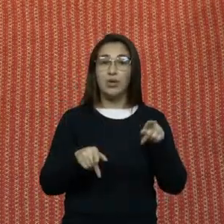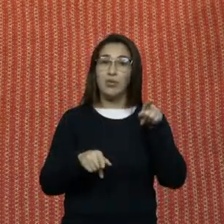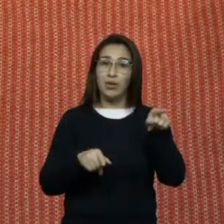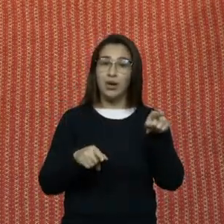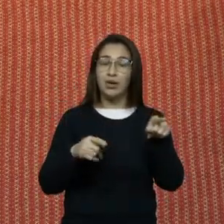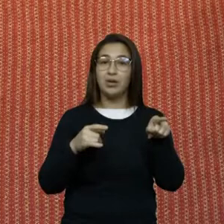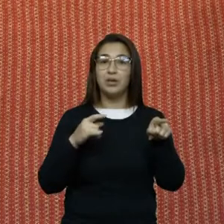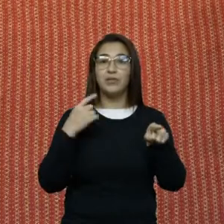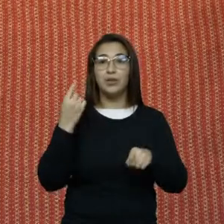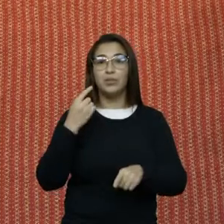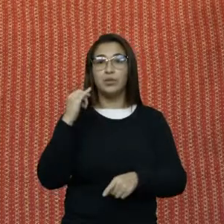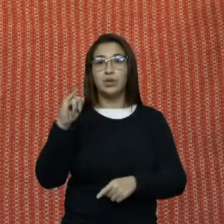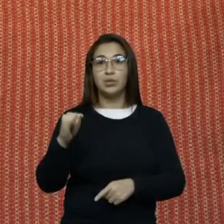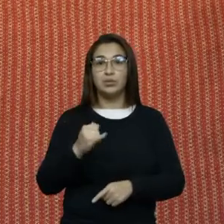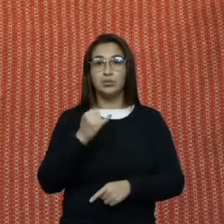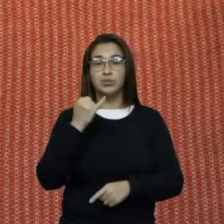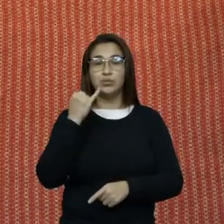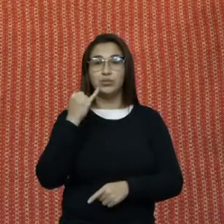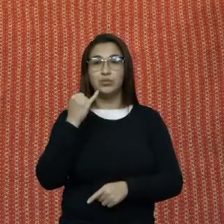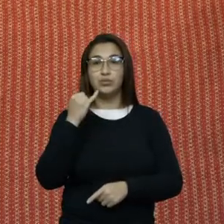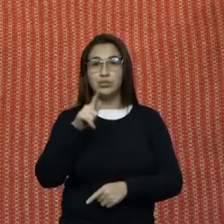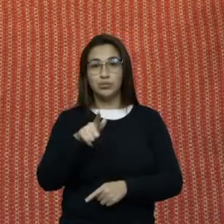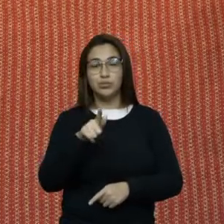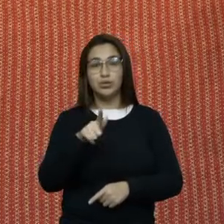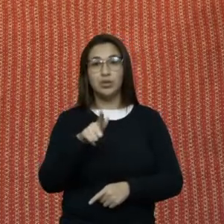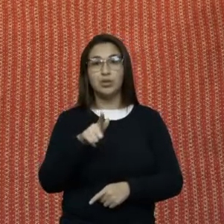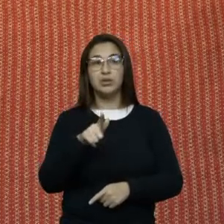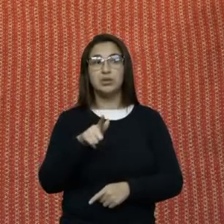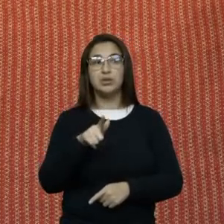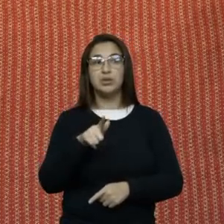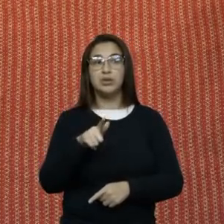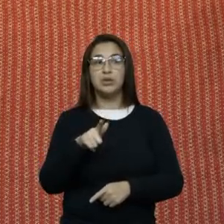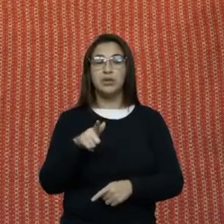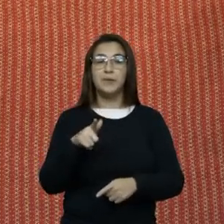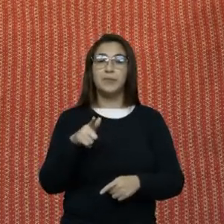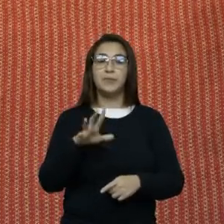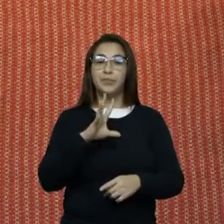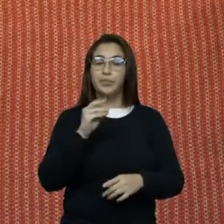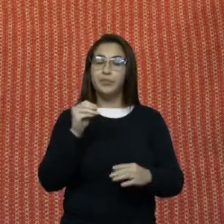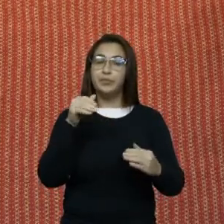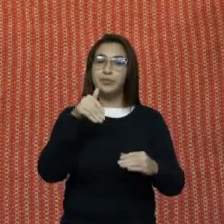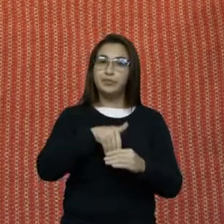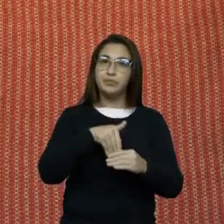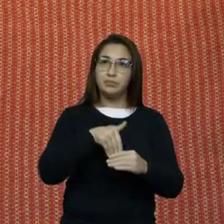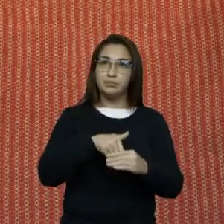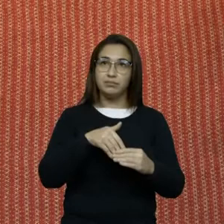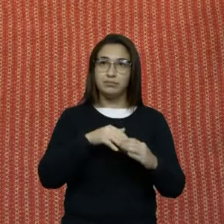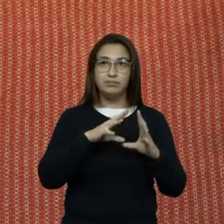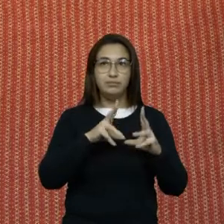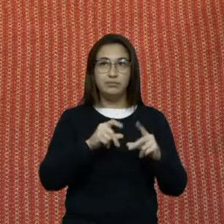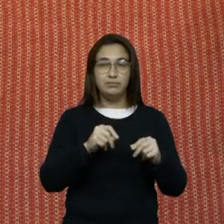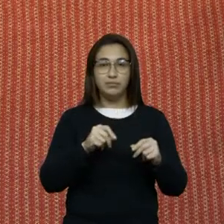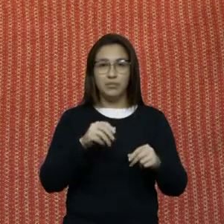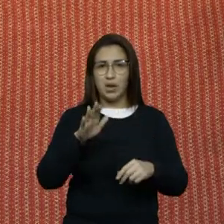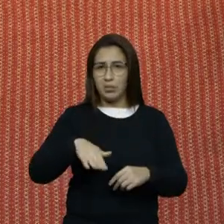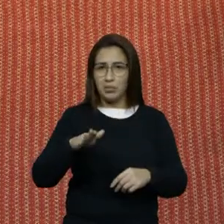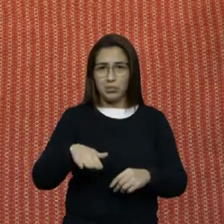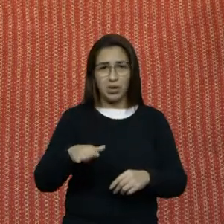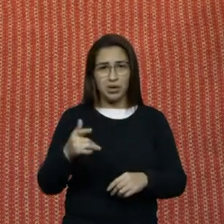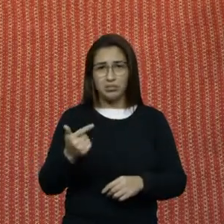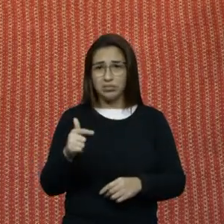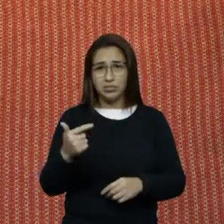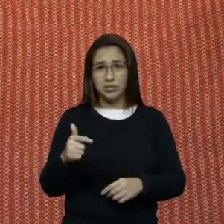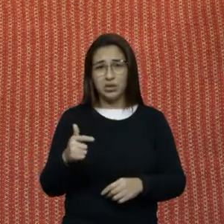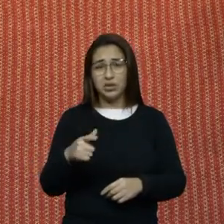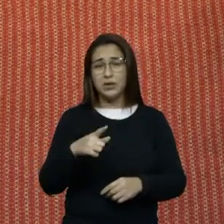beneficiava aqui o leite teve votação novamente unânime aqui nessa casa tornava o leite ainda mais barato nós